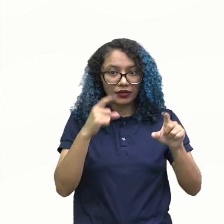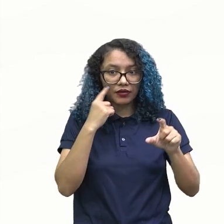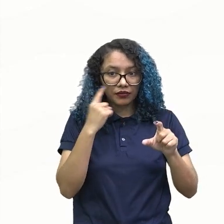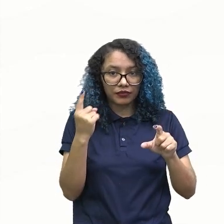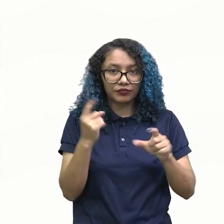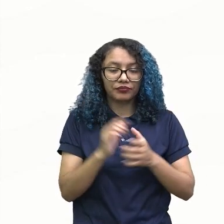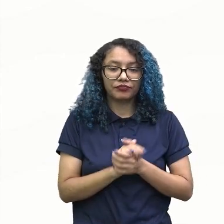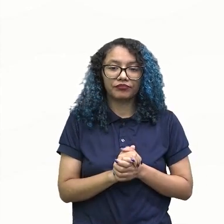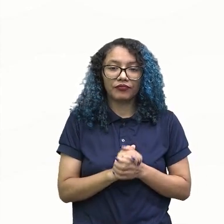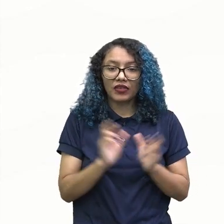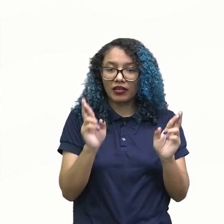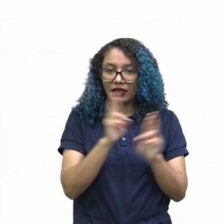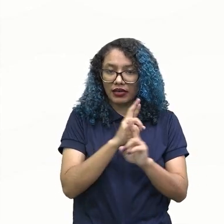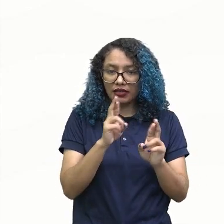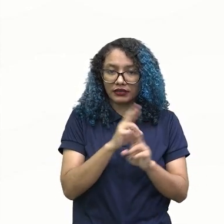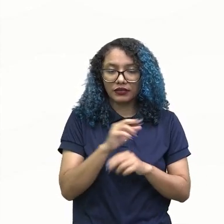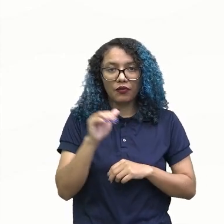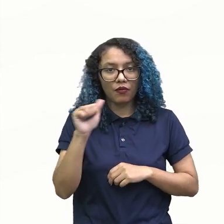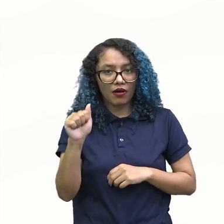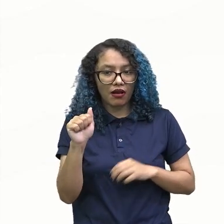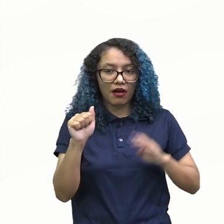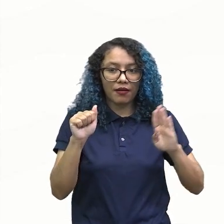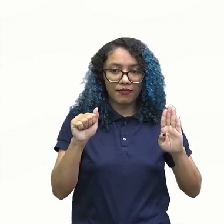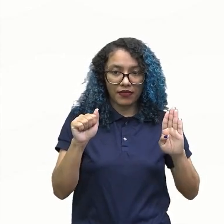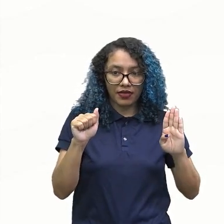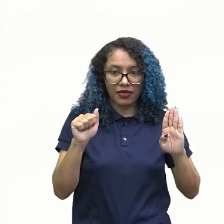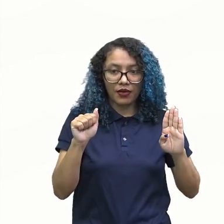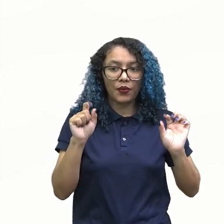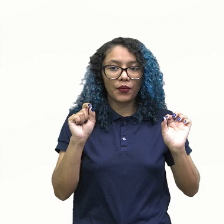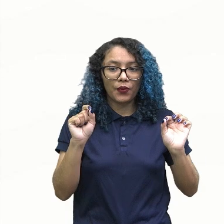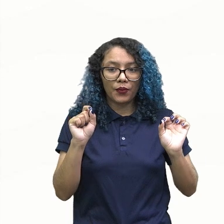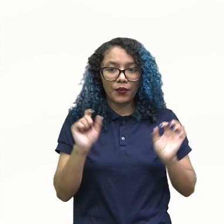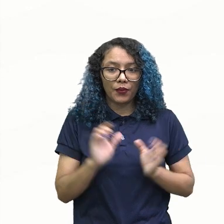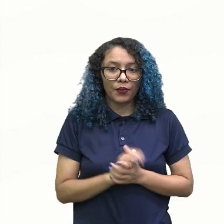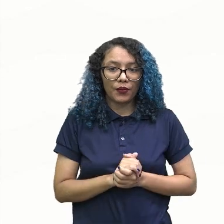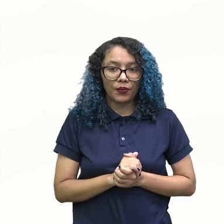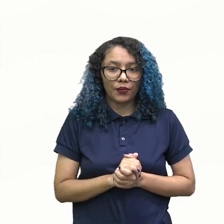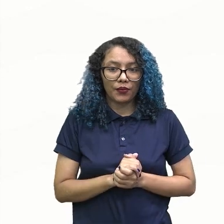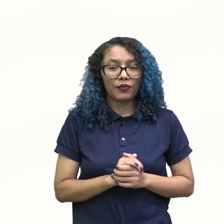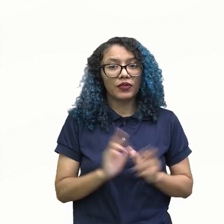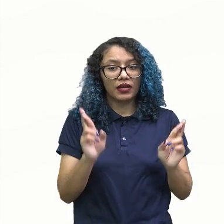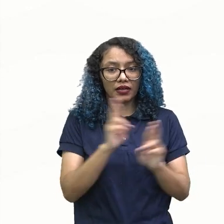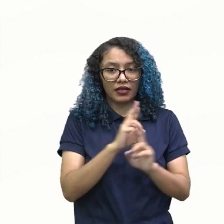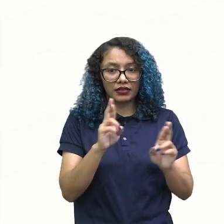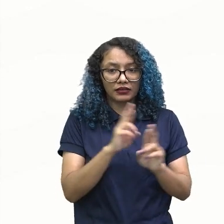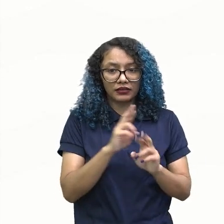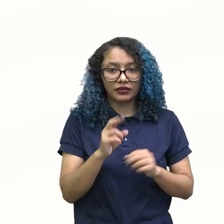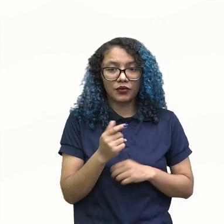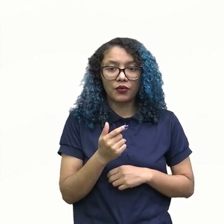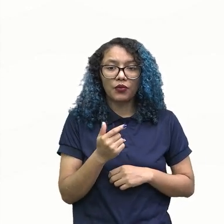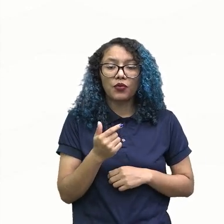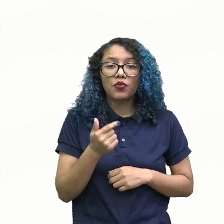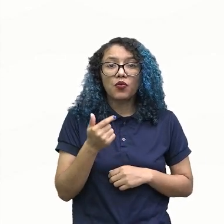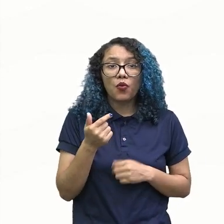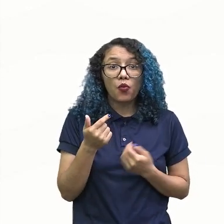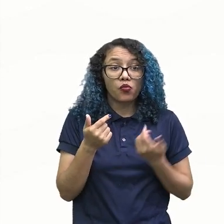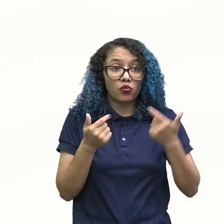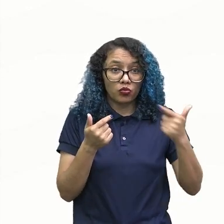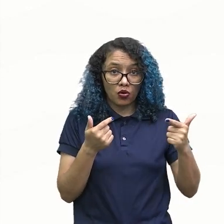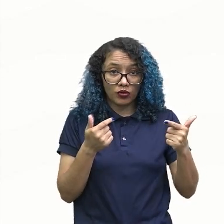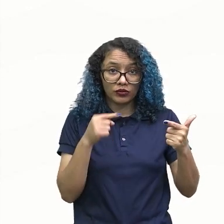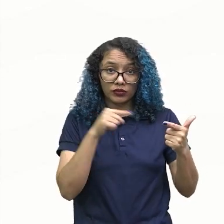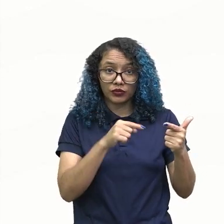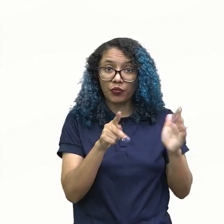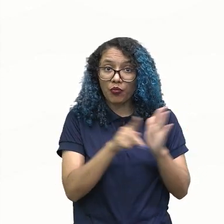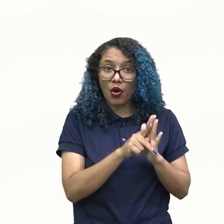irão conversar, que o conjunto A vai conversar com B, ele pode, sim, se relacionar com um 2, que é elemento de